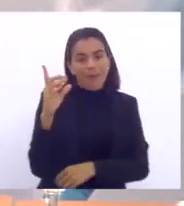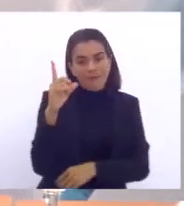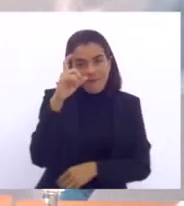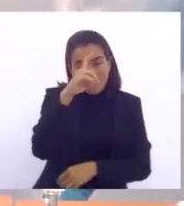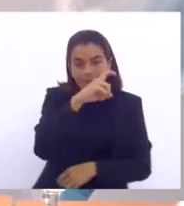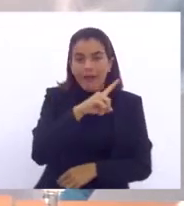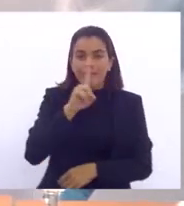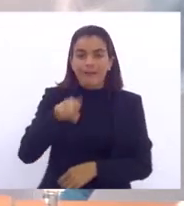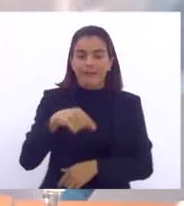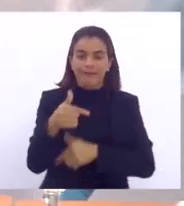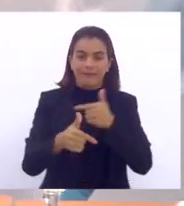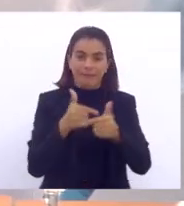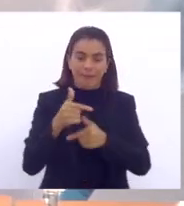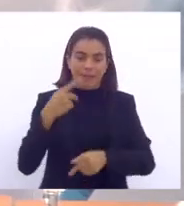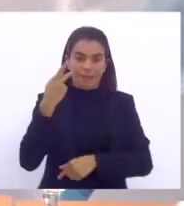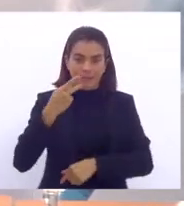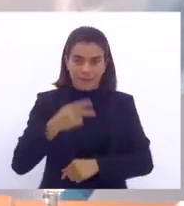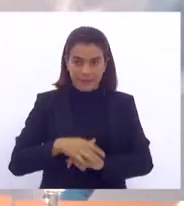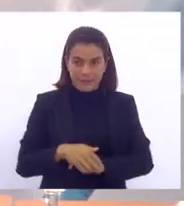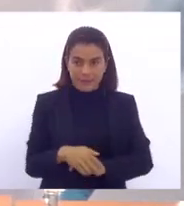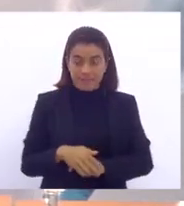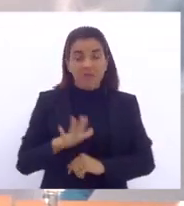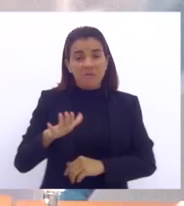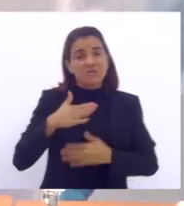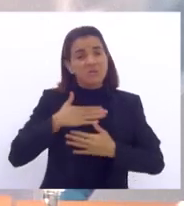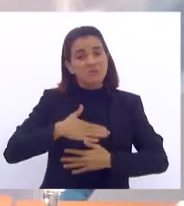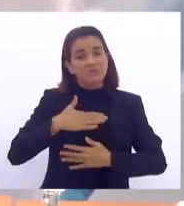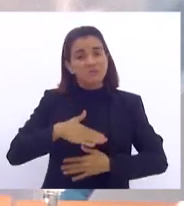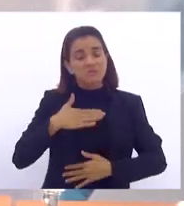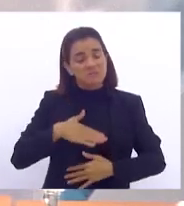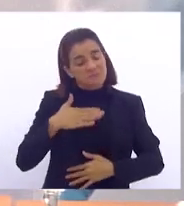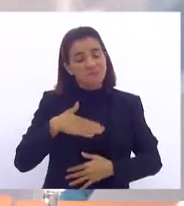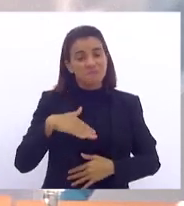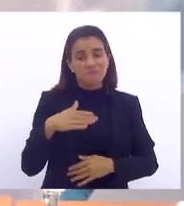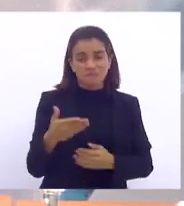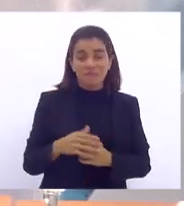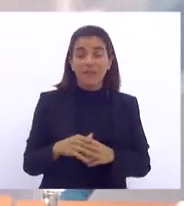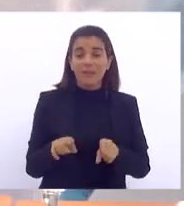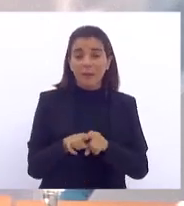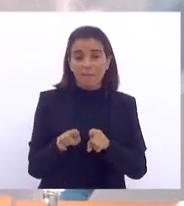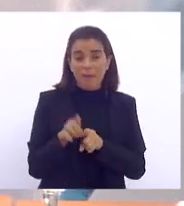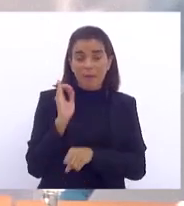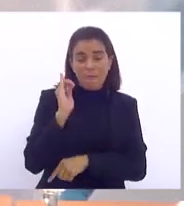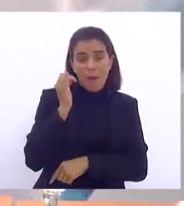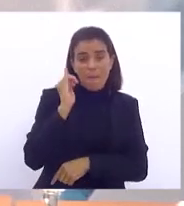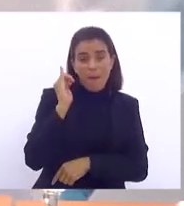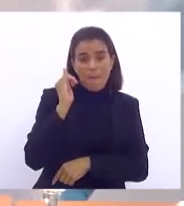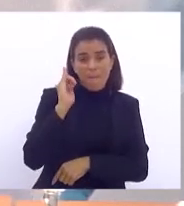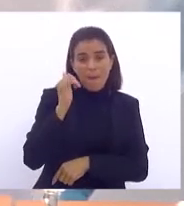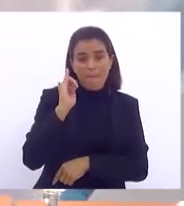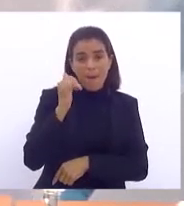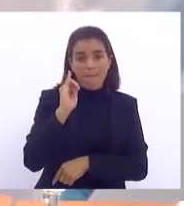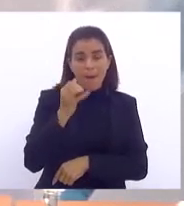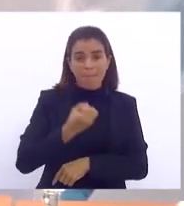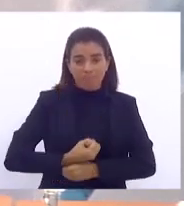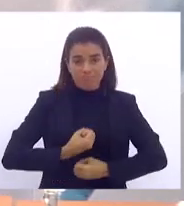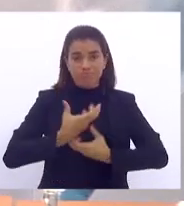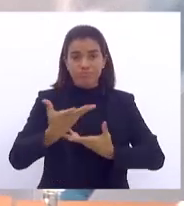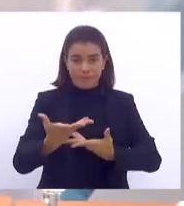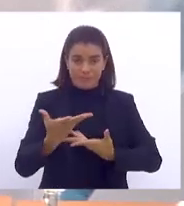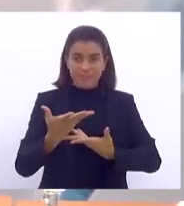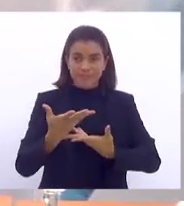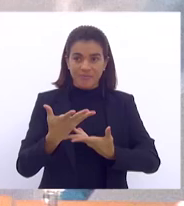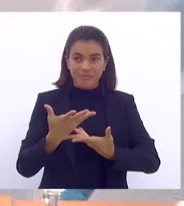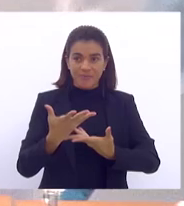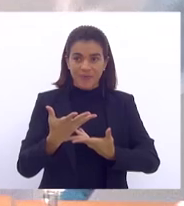à frente de um poder mas estô com muita tranquilidade de cabeça erguida e doce relato querido amigo André Corre que